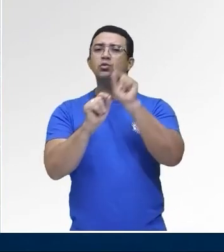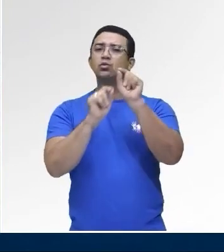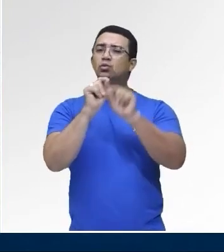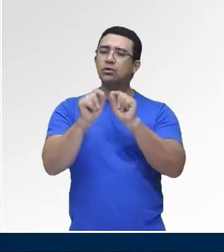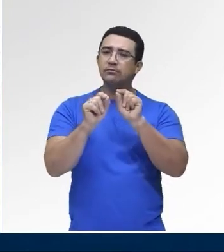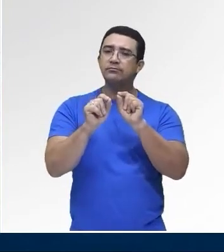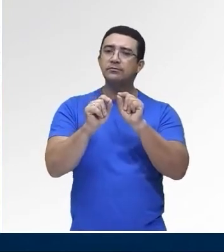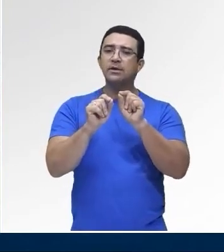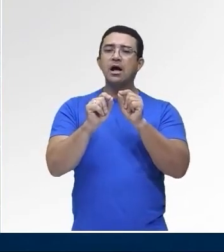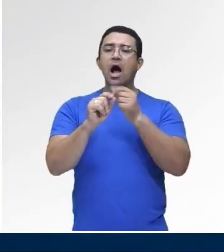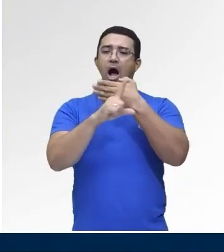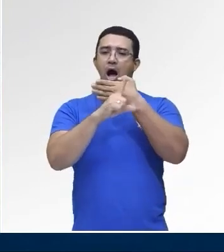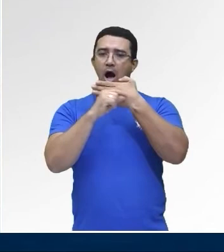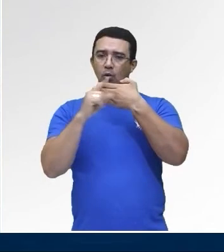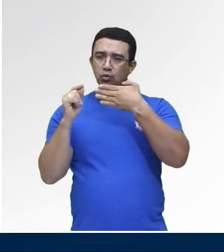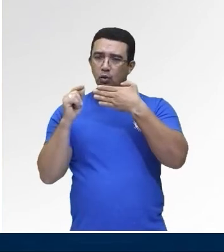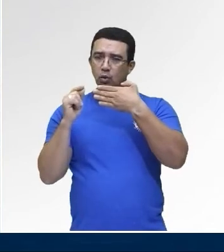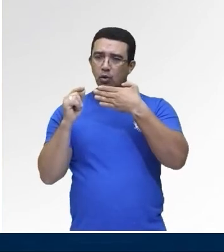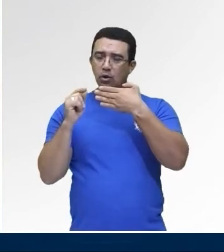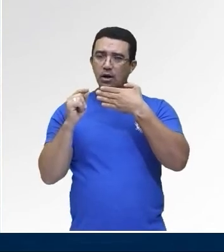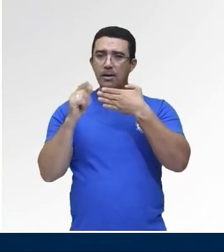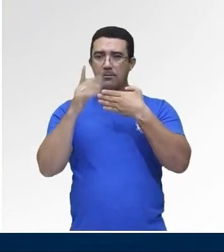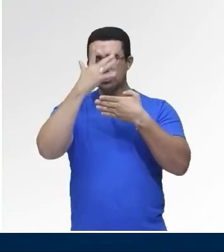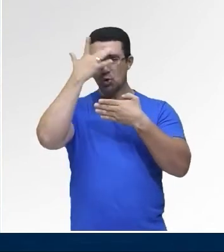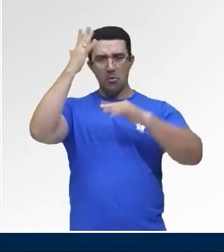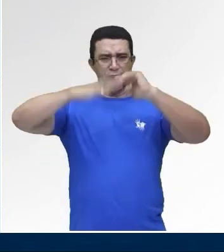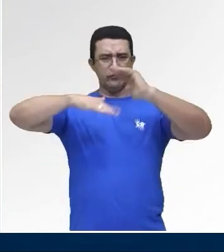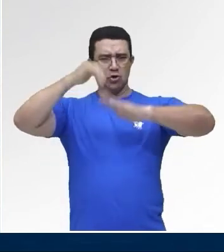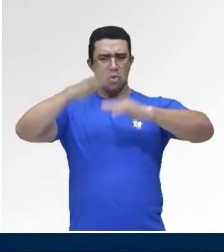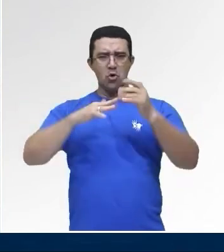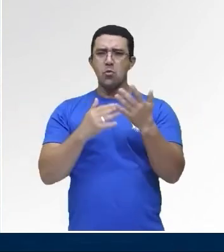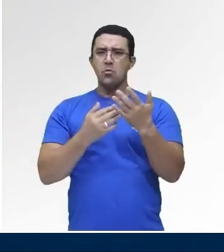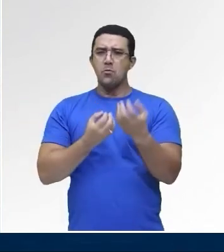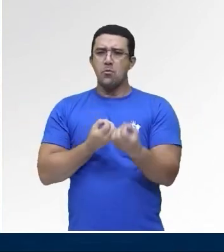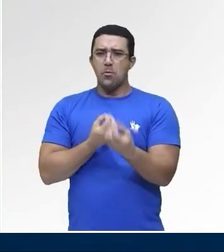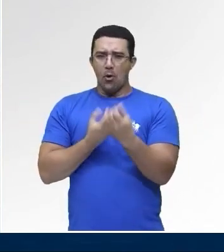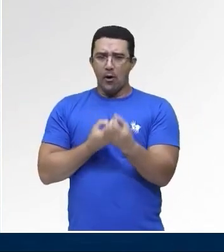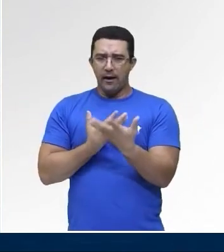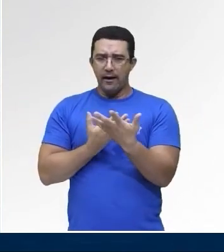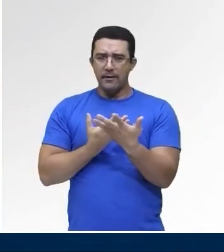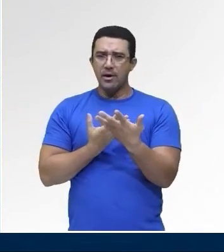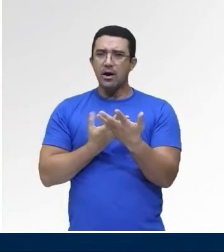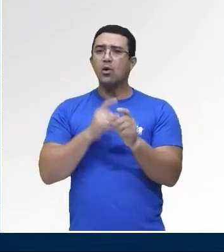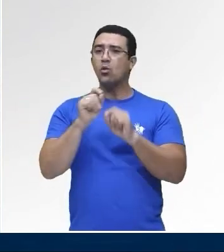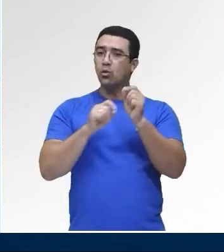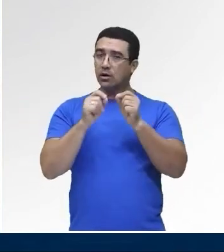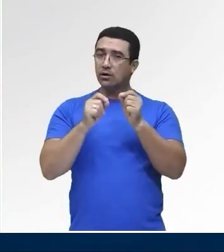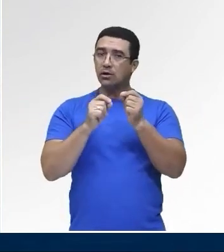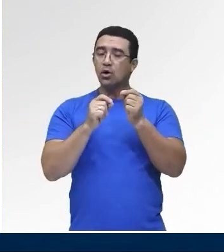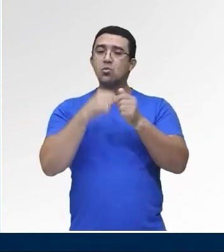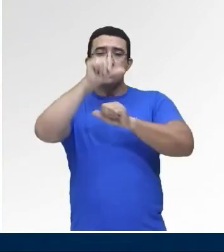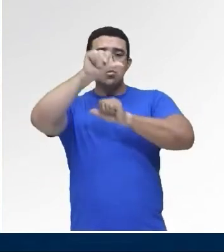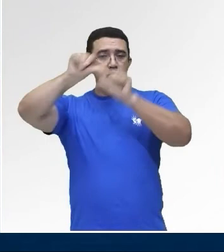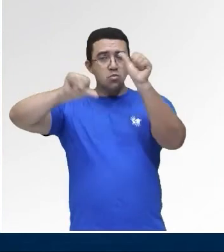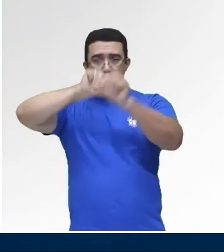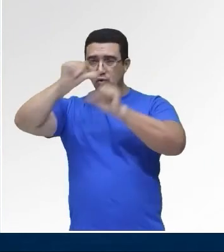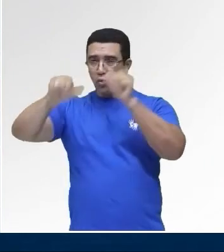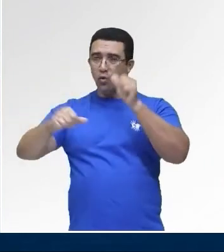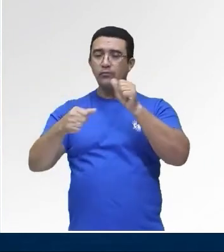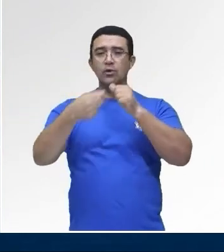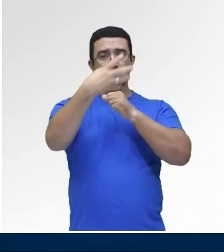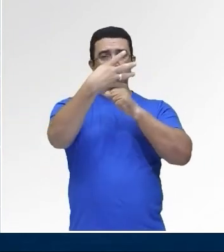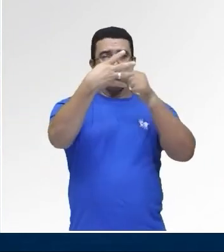a escritora, a poetisa, ela vai alternar no quarteto, no dístico